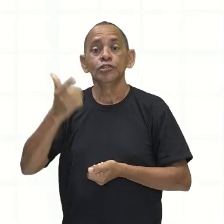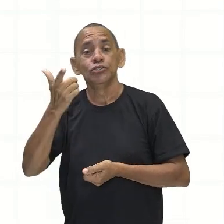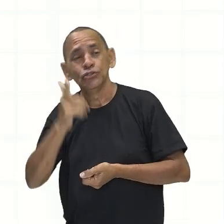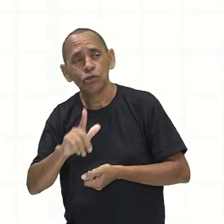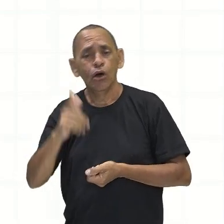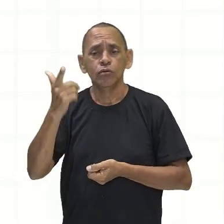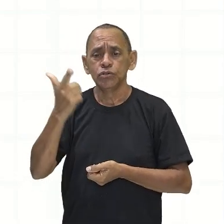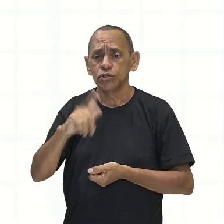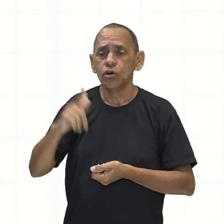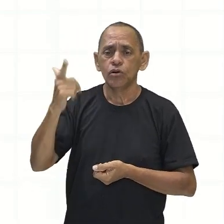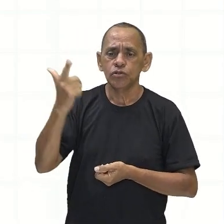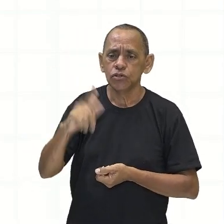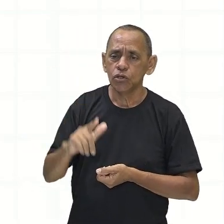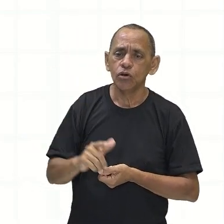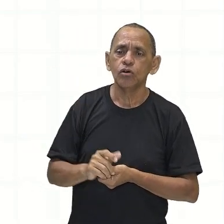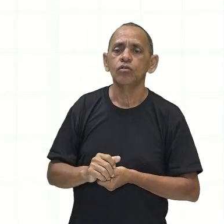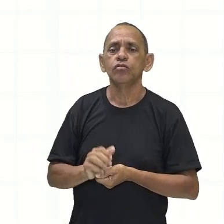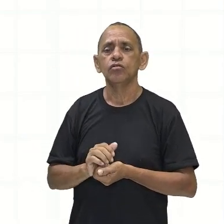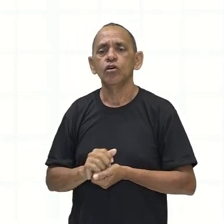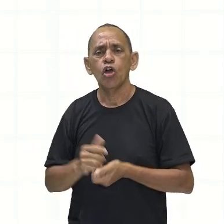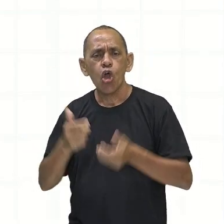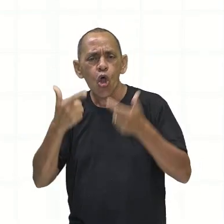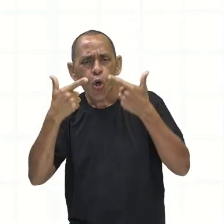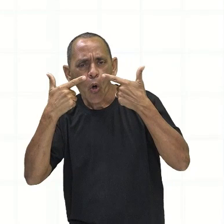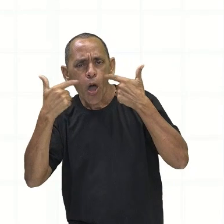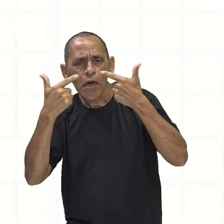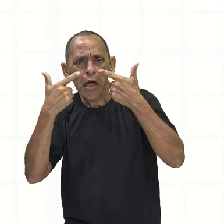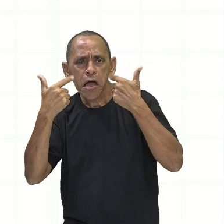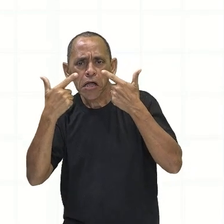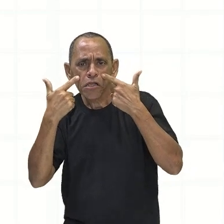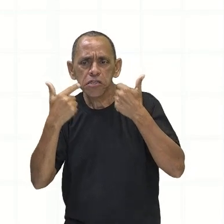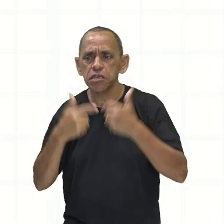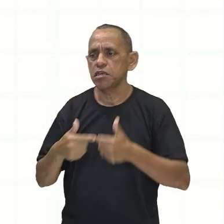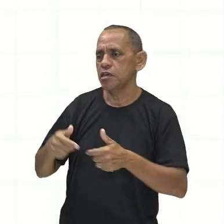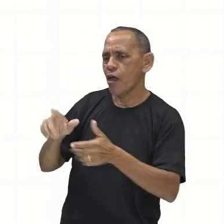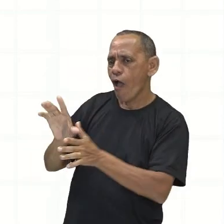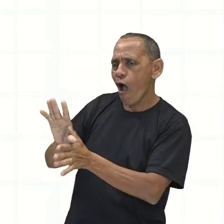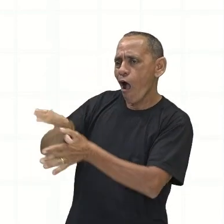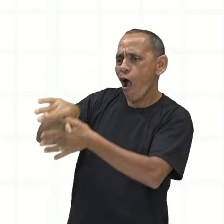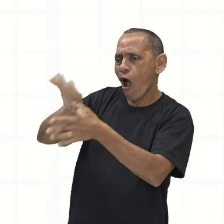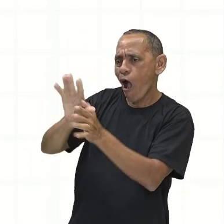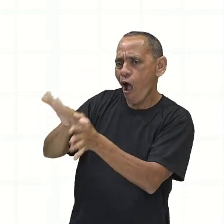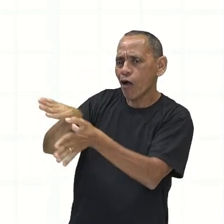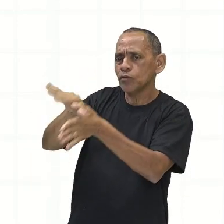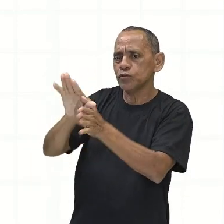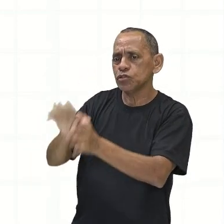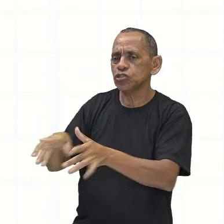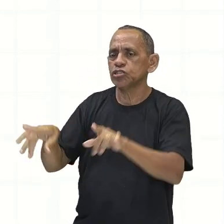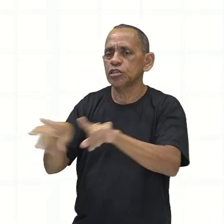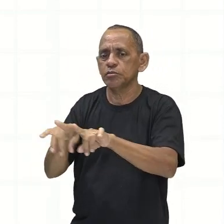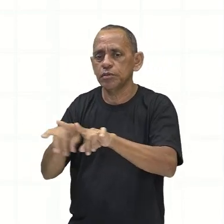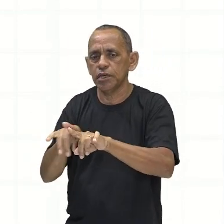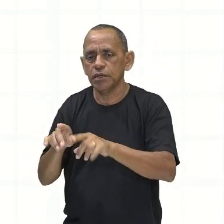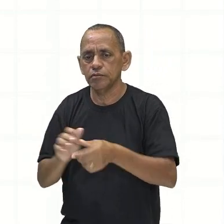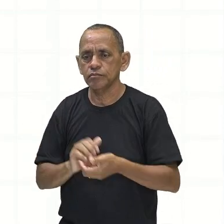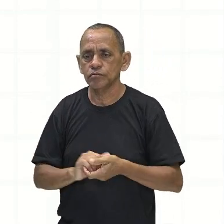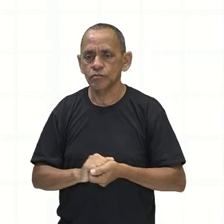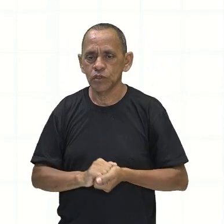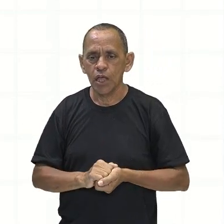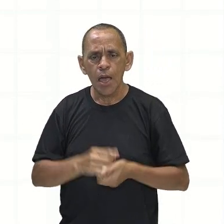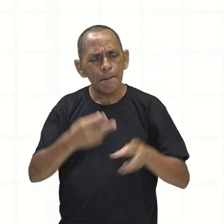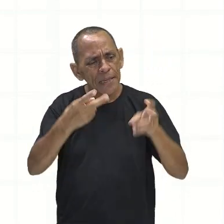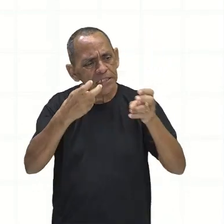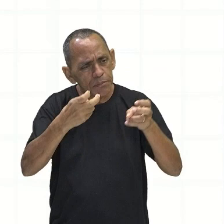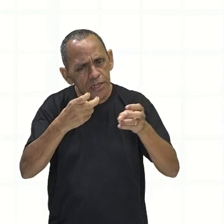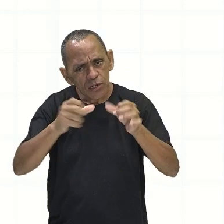as aves, até aves também, olha só, está substituindo o nome. Que aves são essas? Que